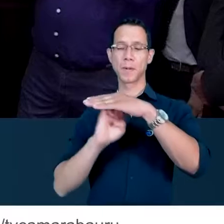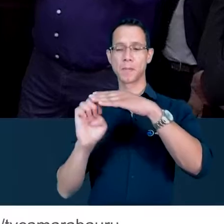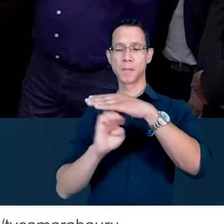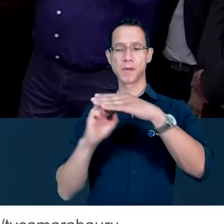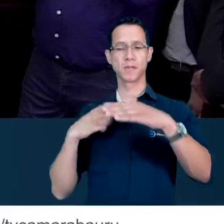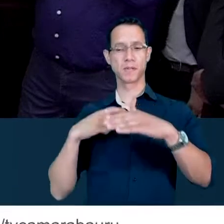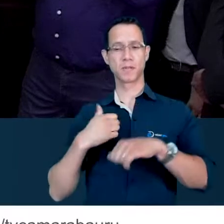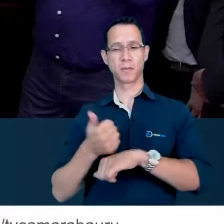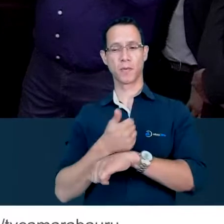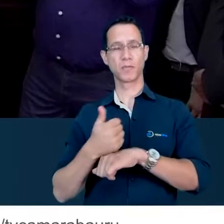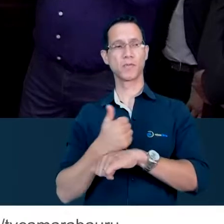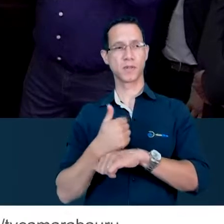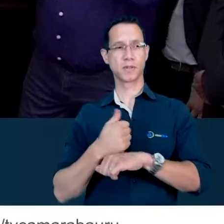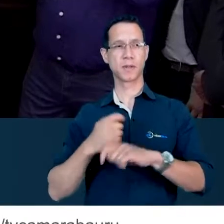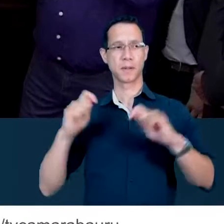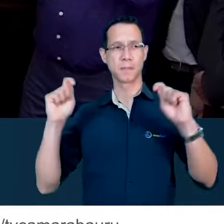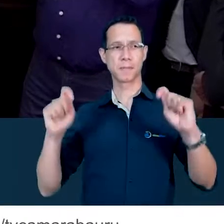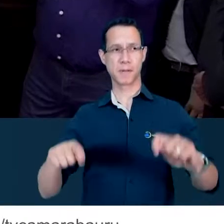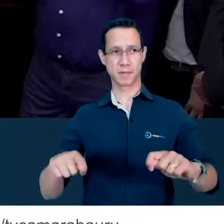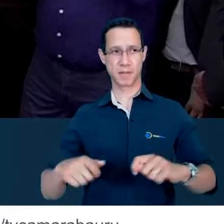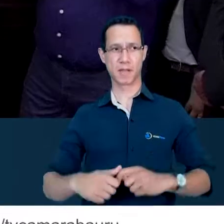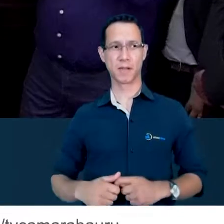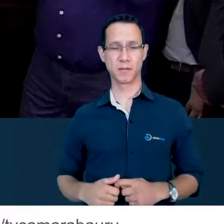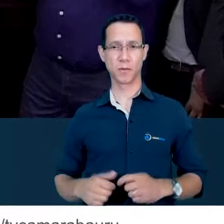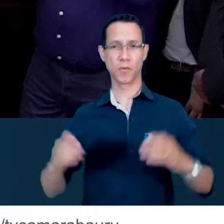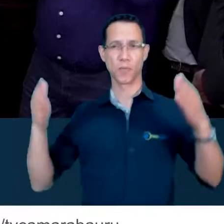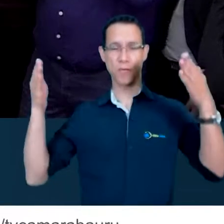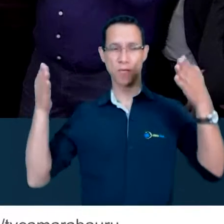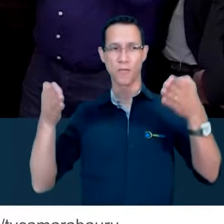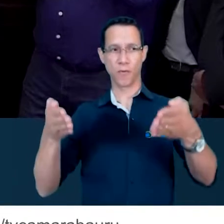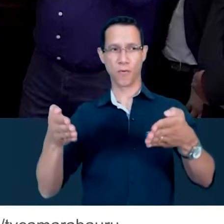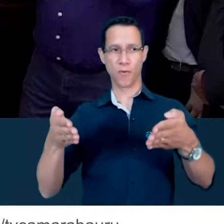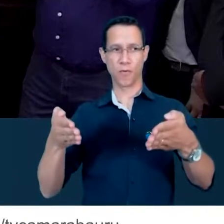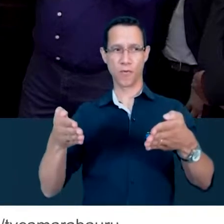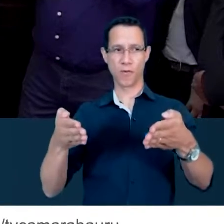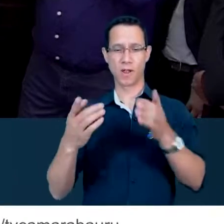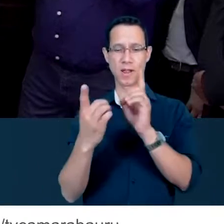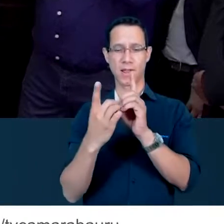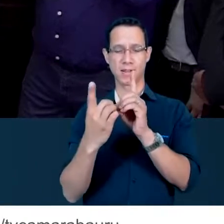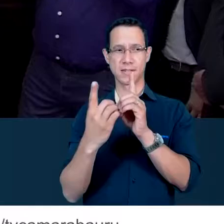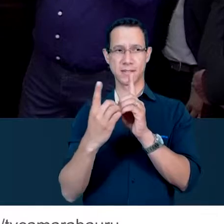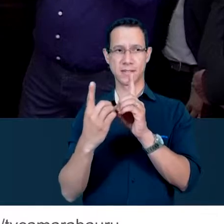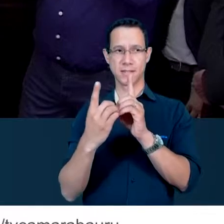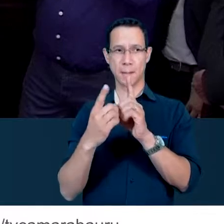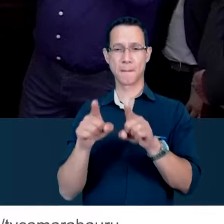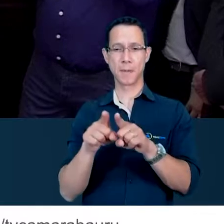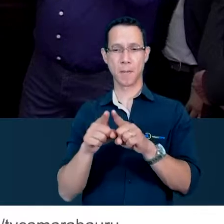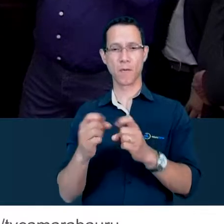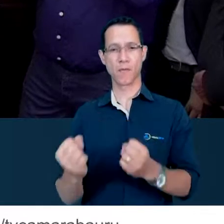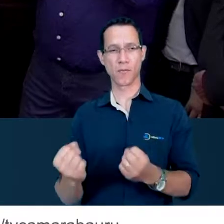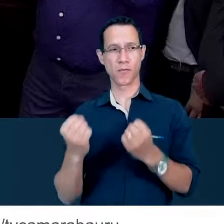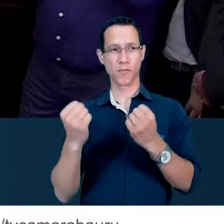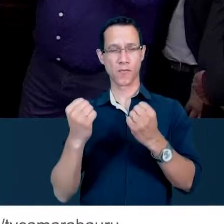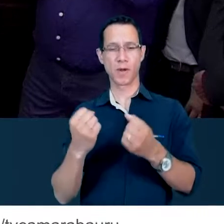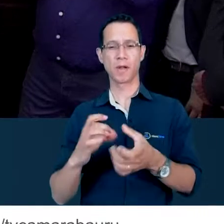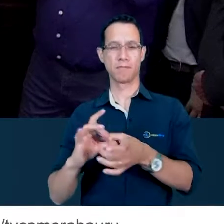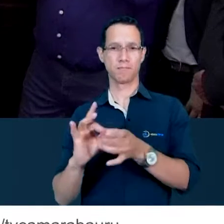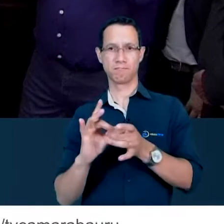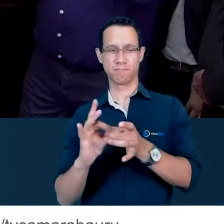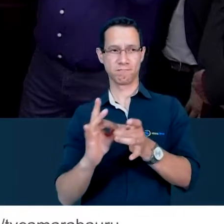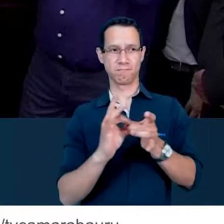profissionais capacitados que mantêm o foco no bom atendimento e também no fortalecimento da amizade com os